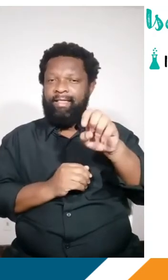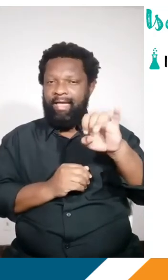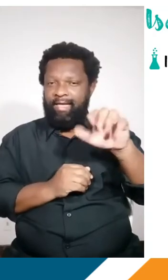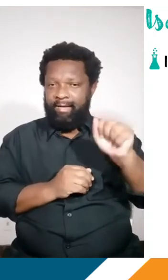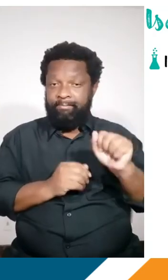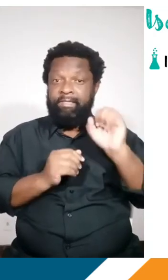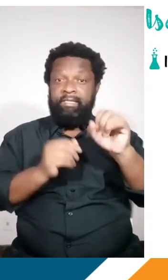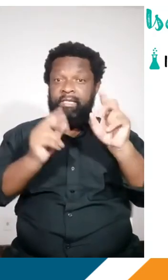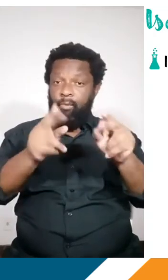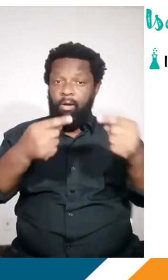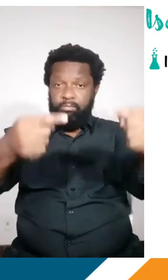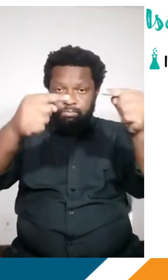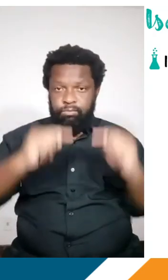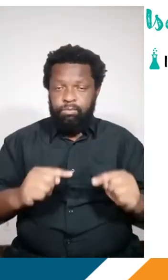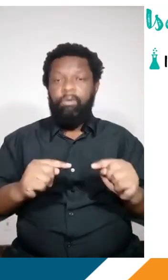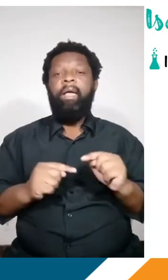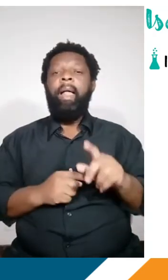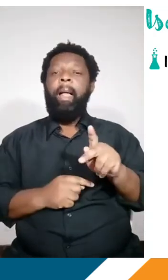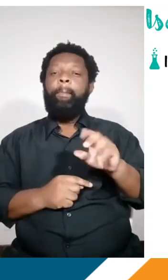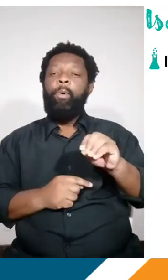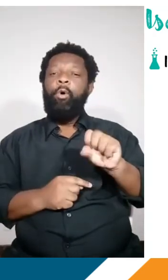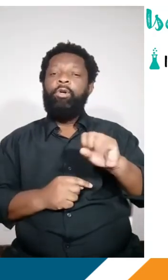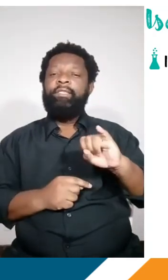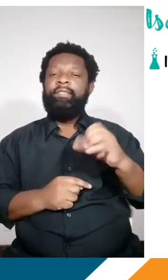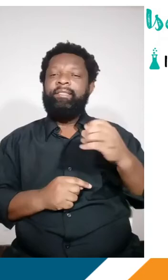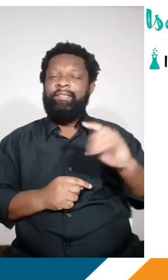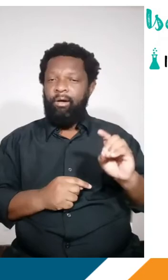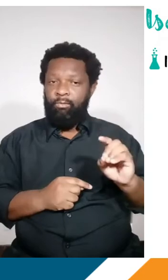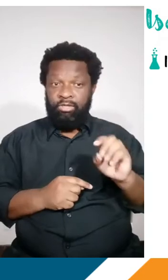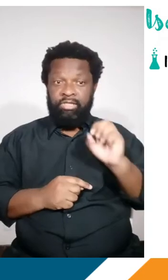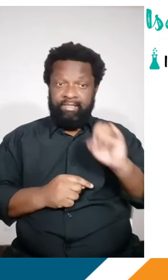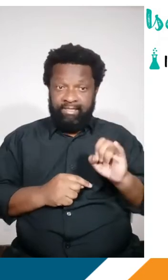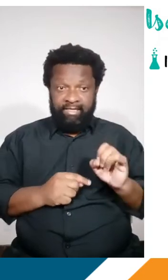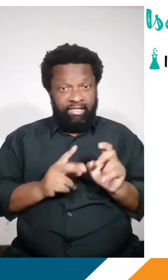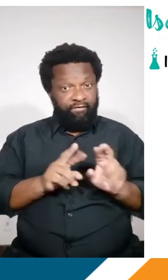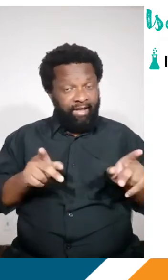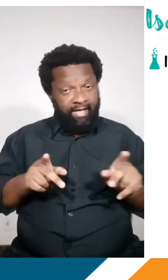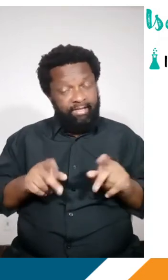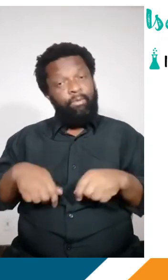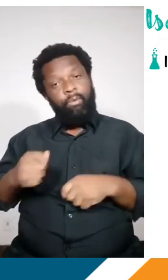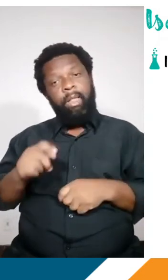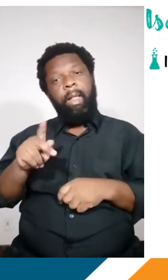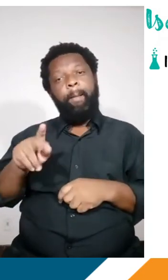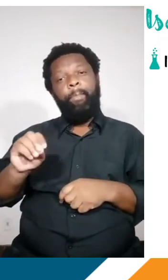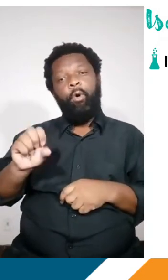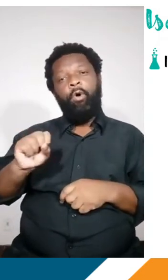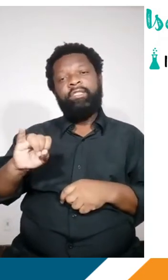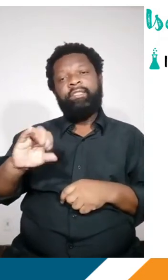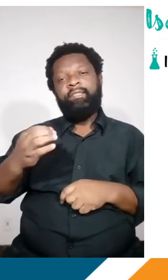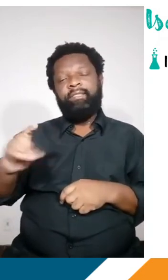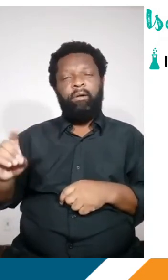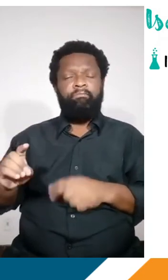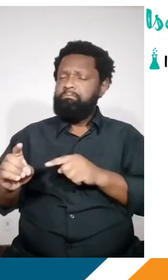cadeia também for igual, eu olho a posição. Se a posição for diferente, isomeria de posição. Bom, posição